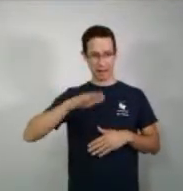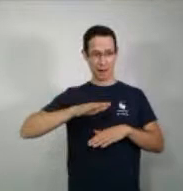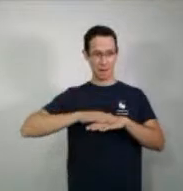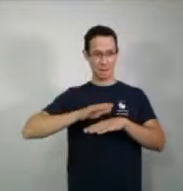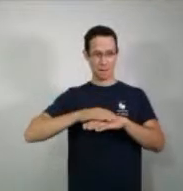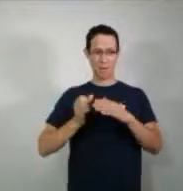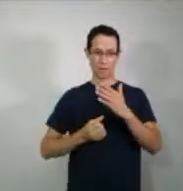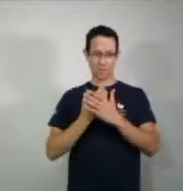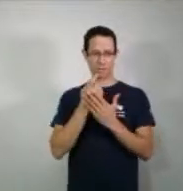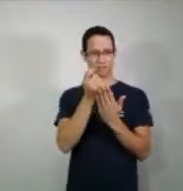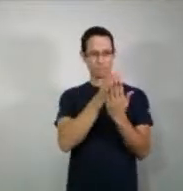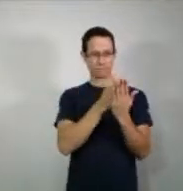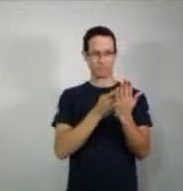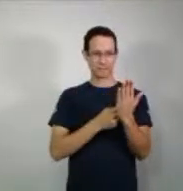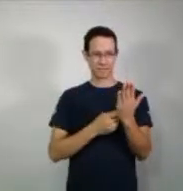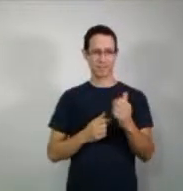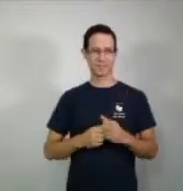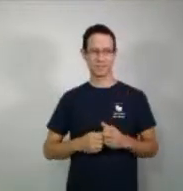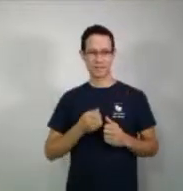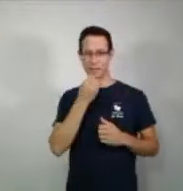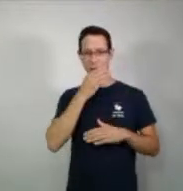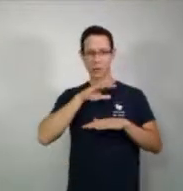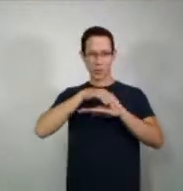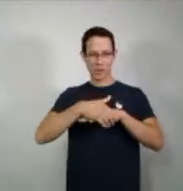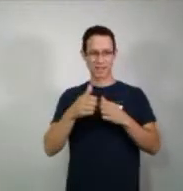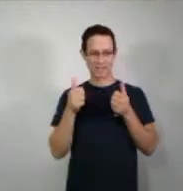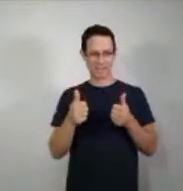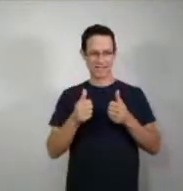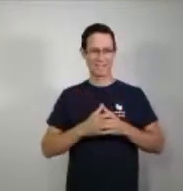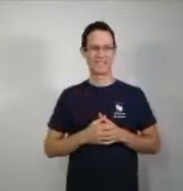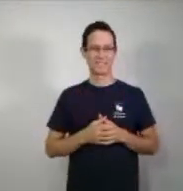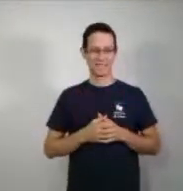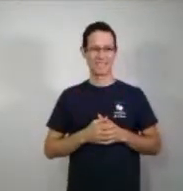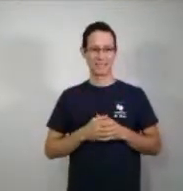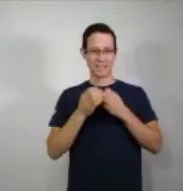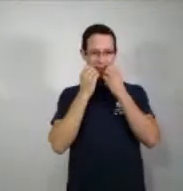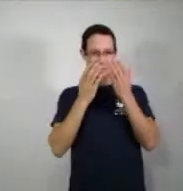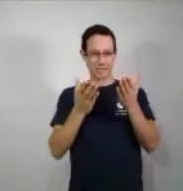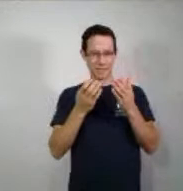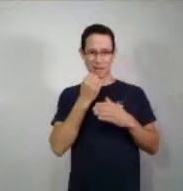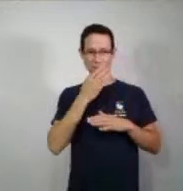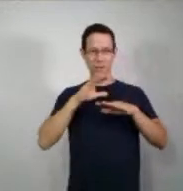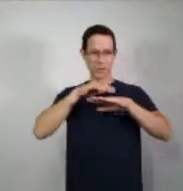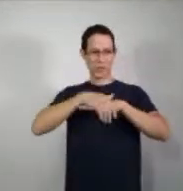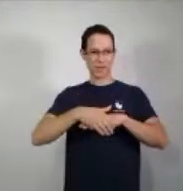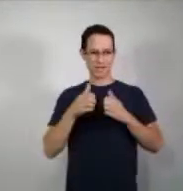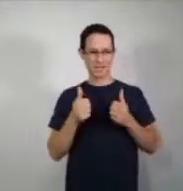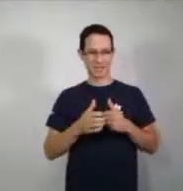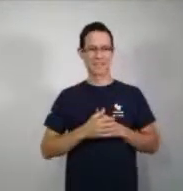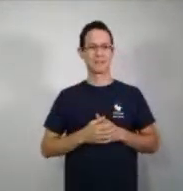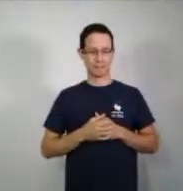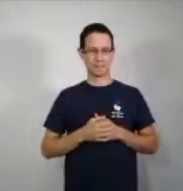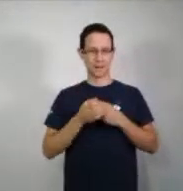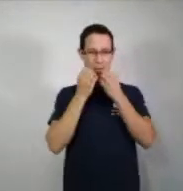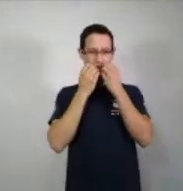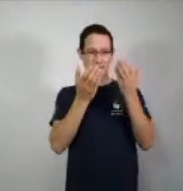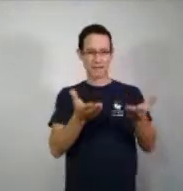livro. Olá, Ana, boa noite. Olá, Renani, tudo bom? Boa noite. Tudo bem? Boa noite,